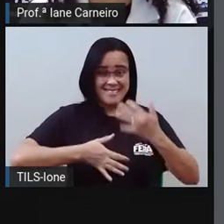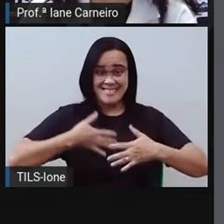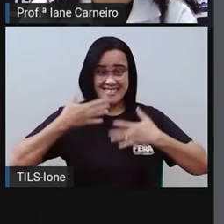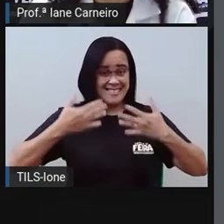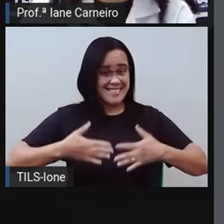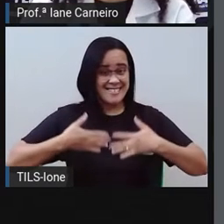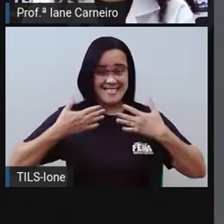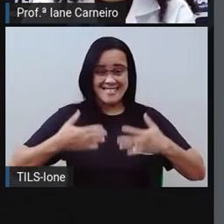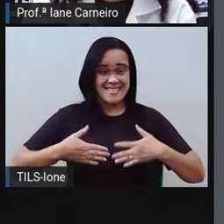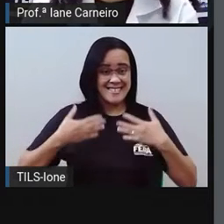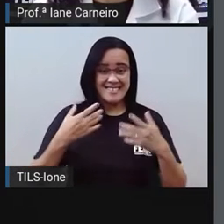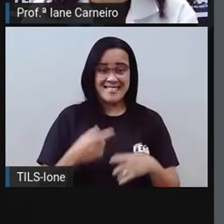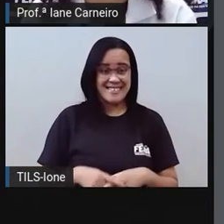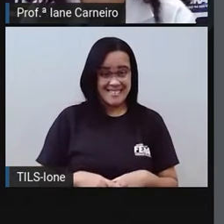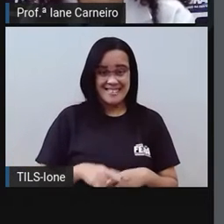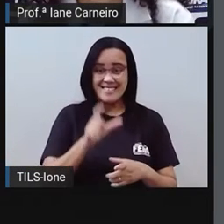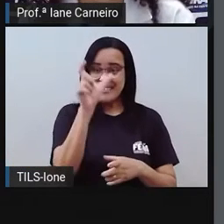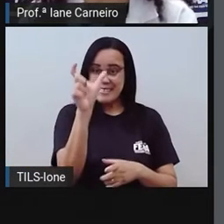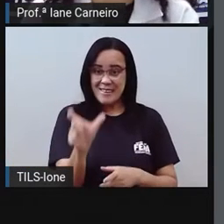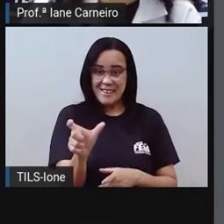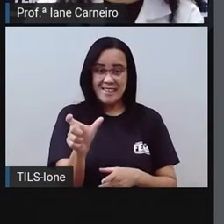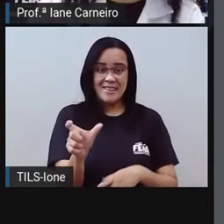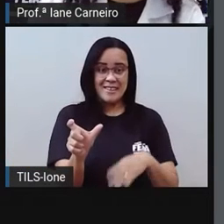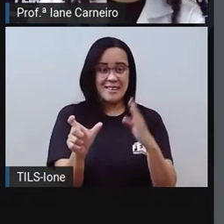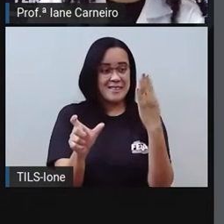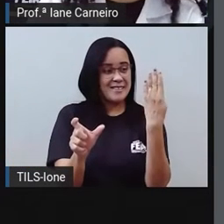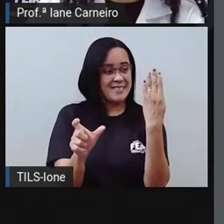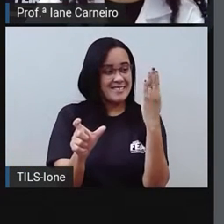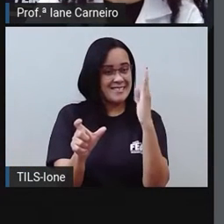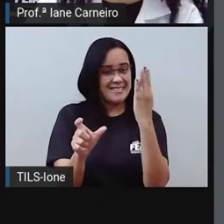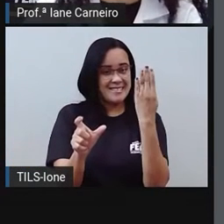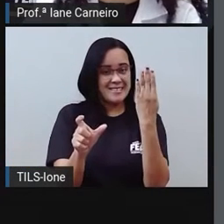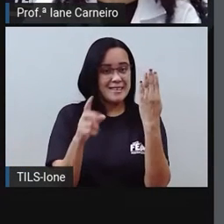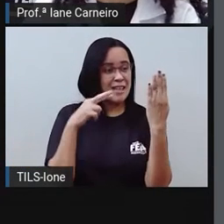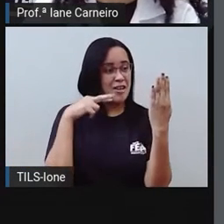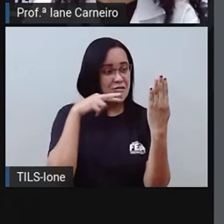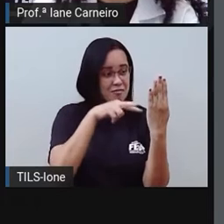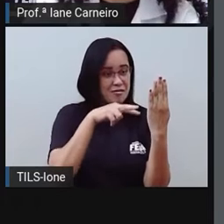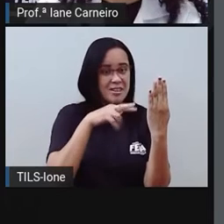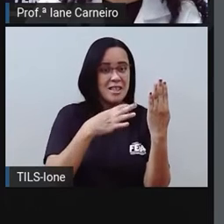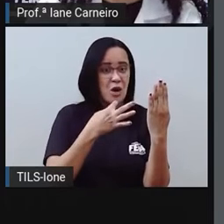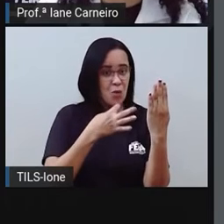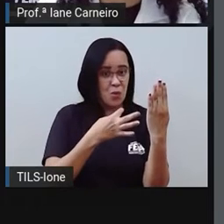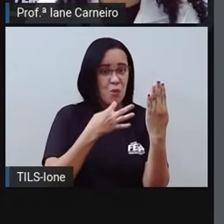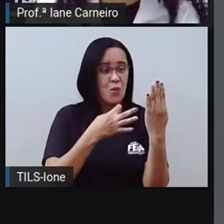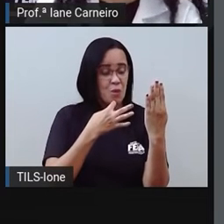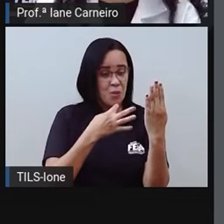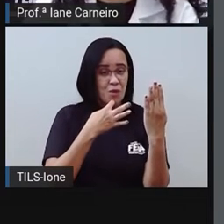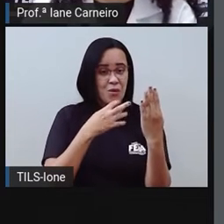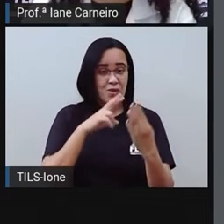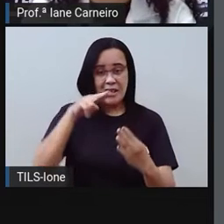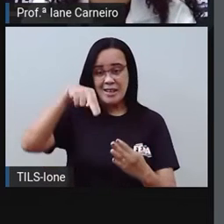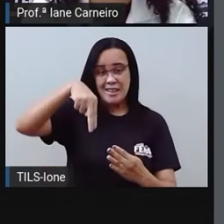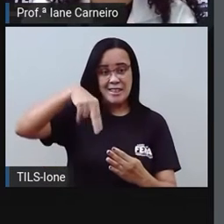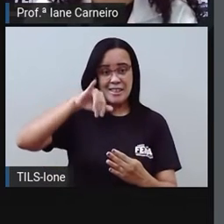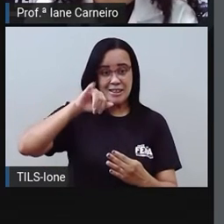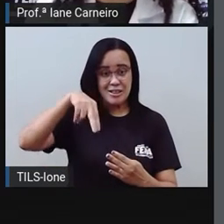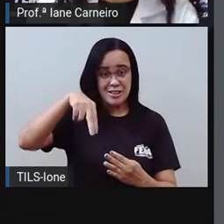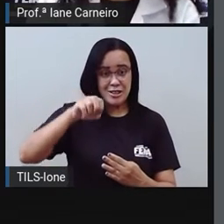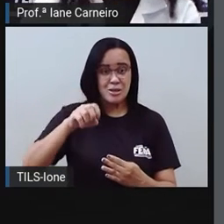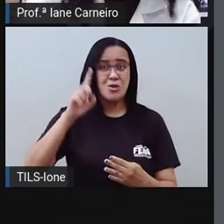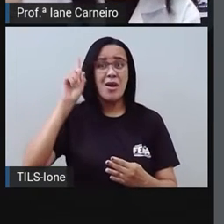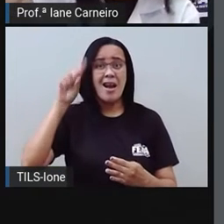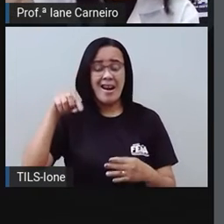de reconhecimento entre Nino e sua imagem no espelho. E não é que Nino era bem